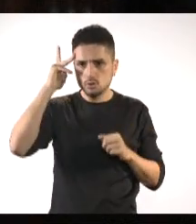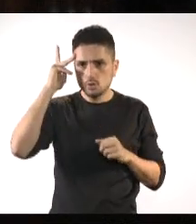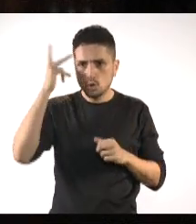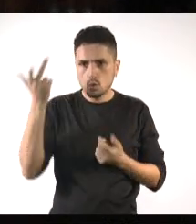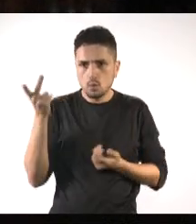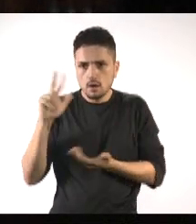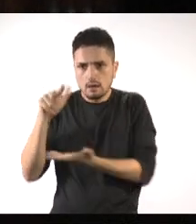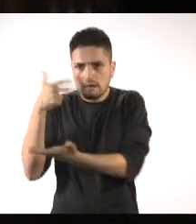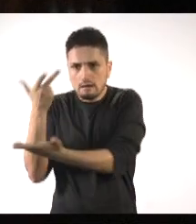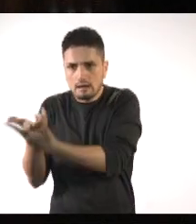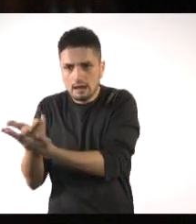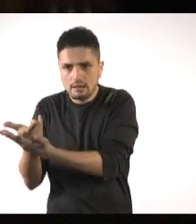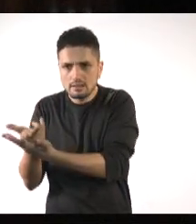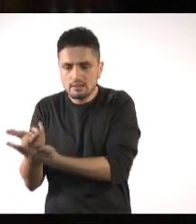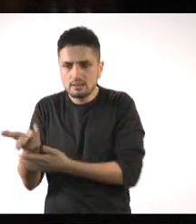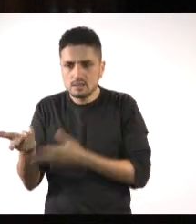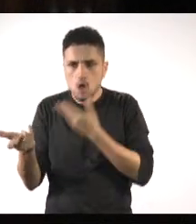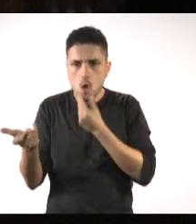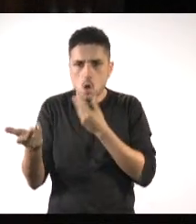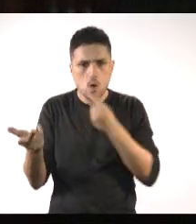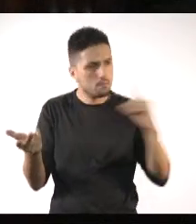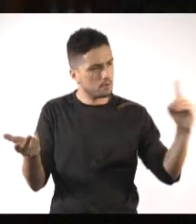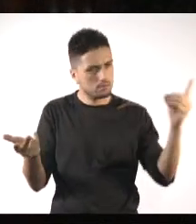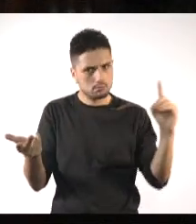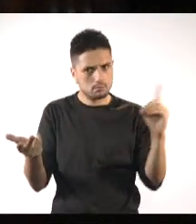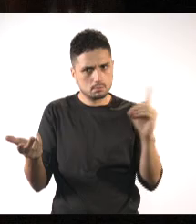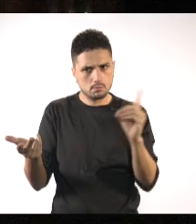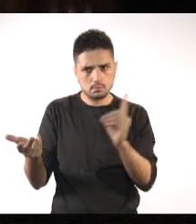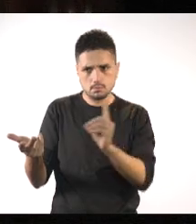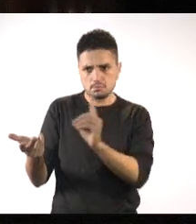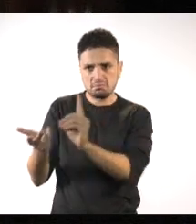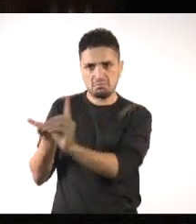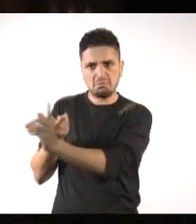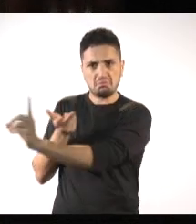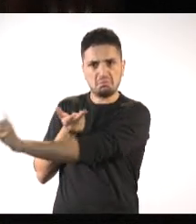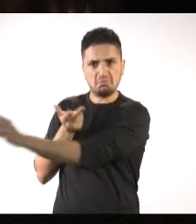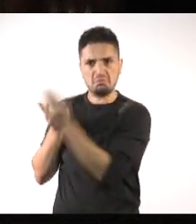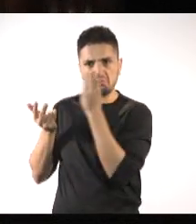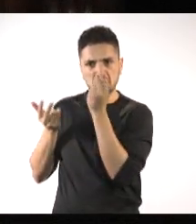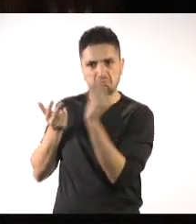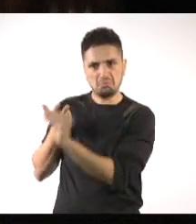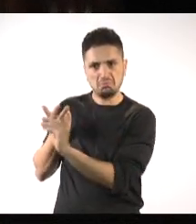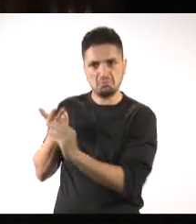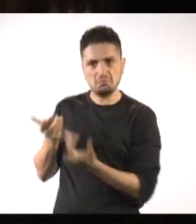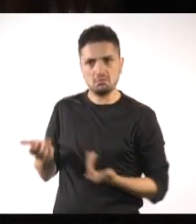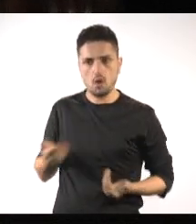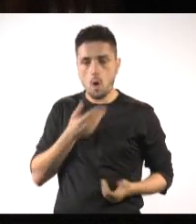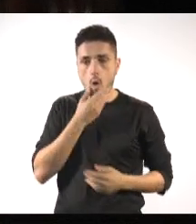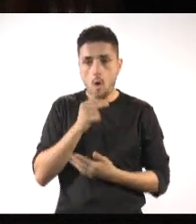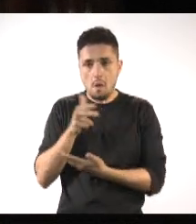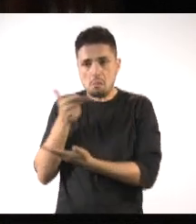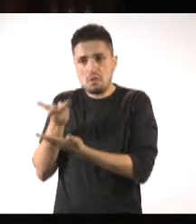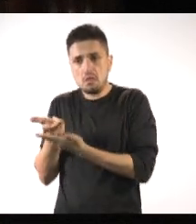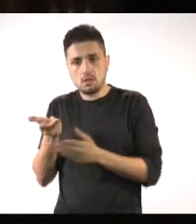da estrada, com um olhar de indiferença, passou adiante. Quem